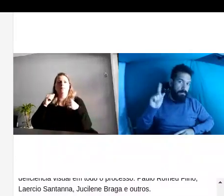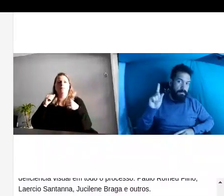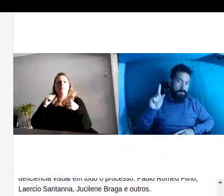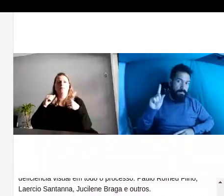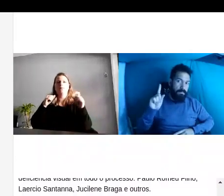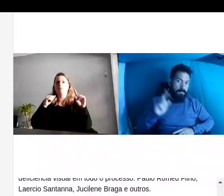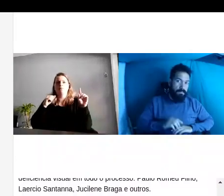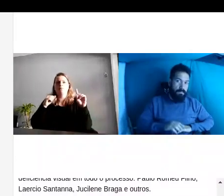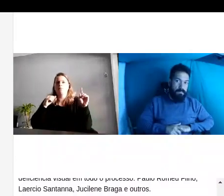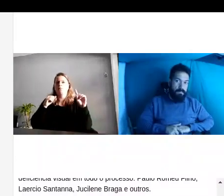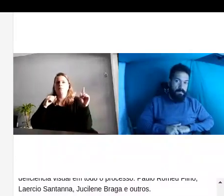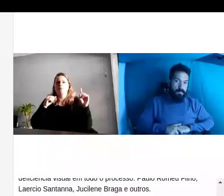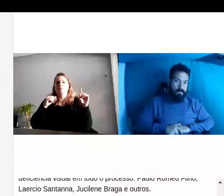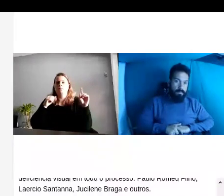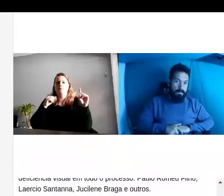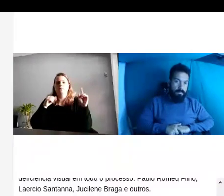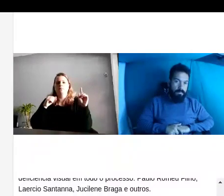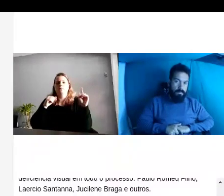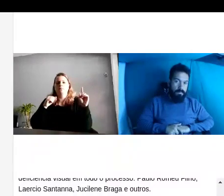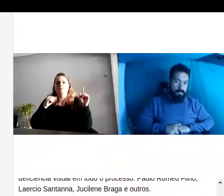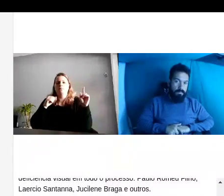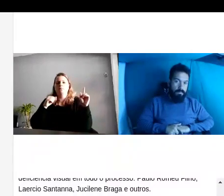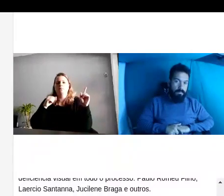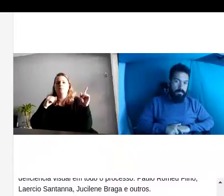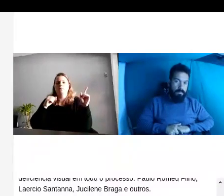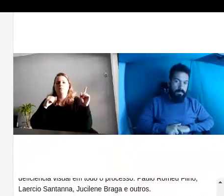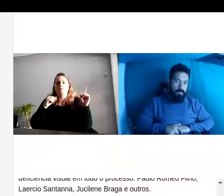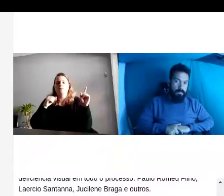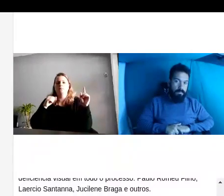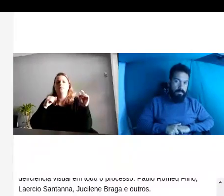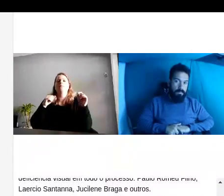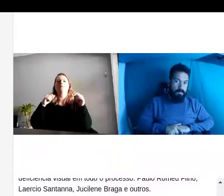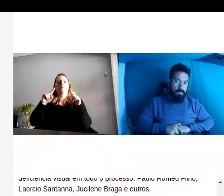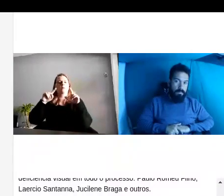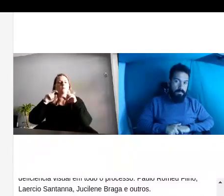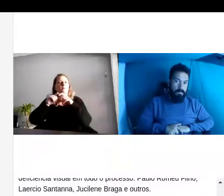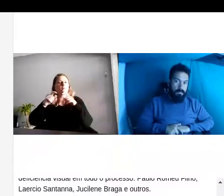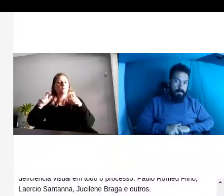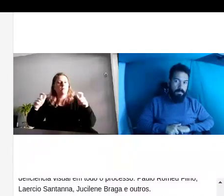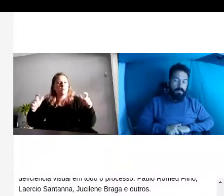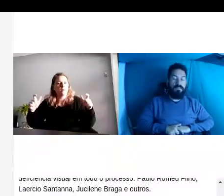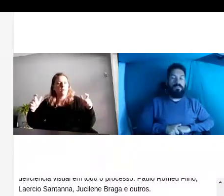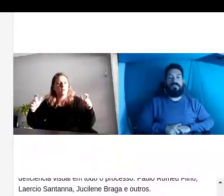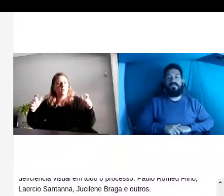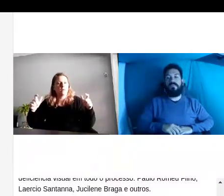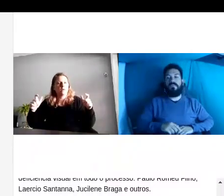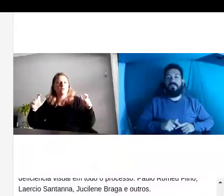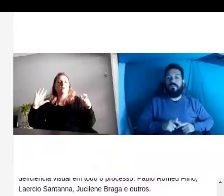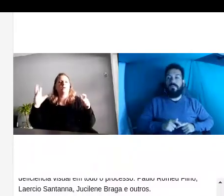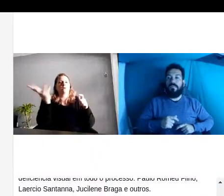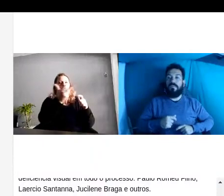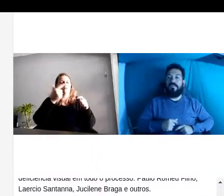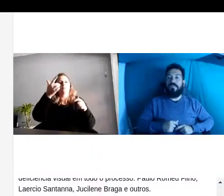entendimento dessa que seja para a maioria. Então, eu não posso usar uma linguagem